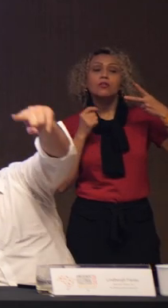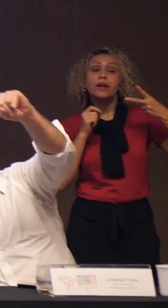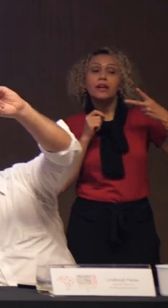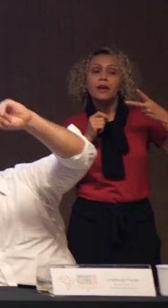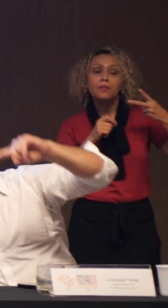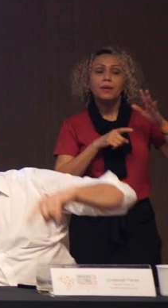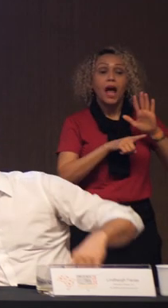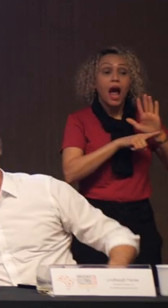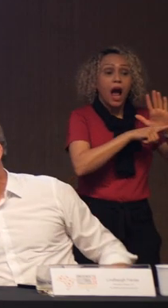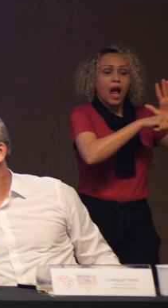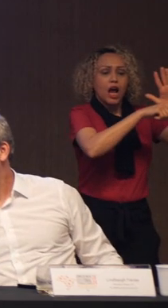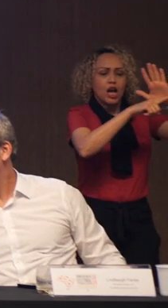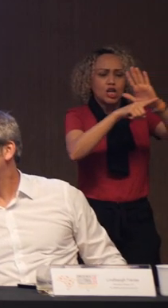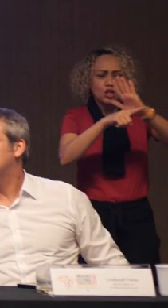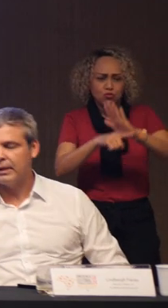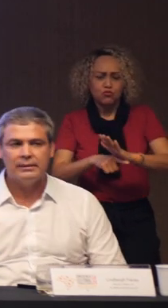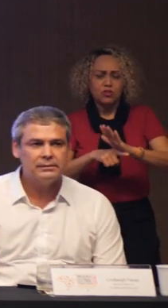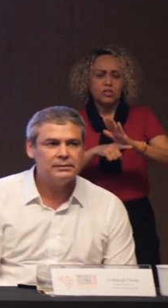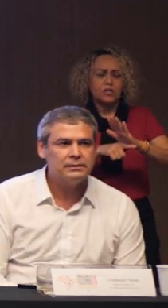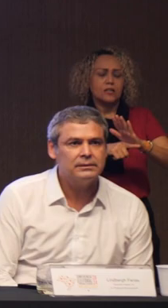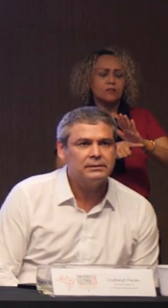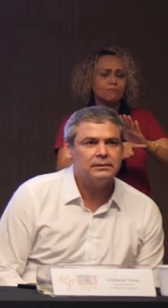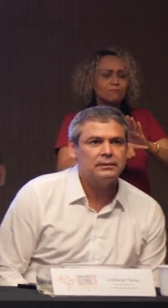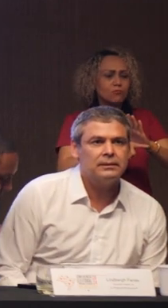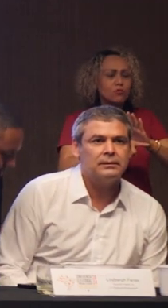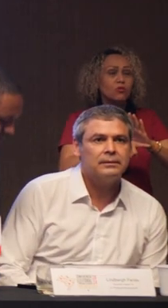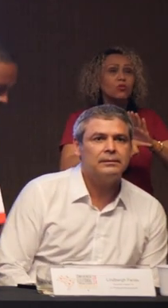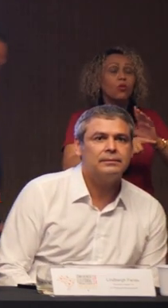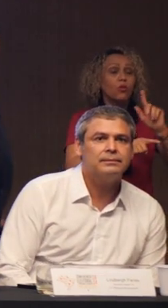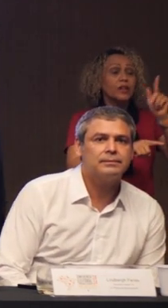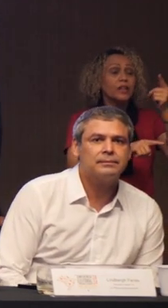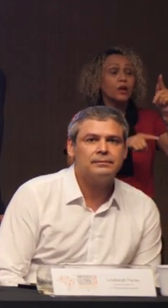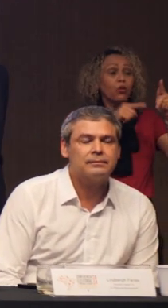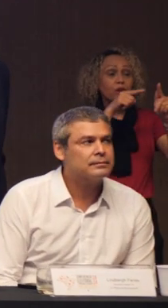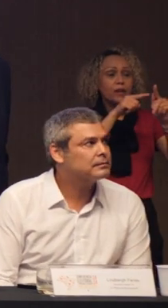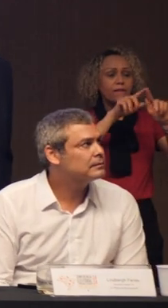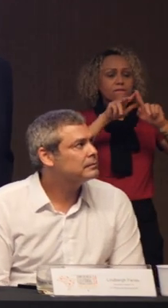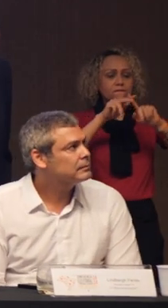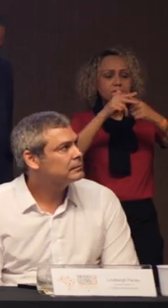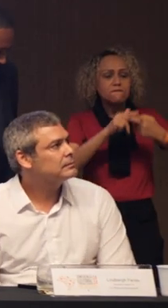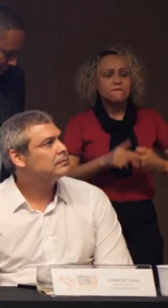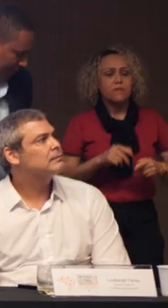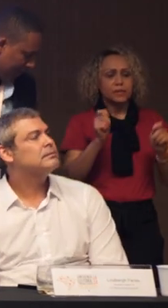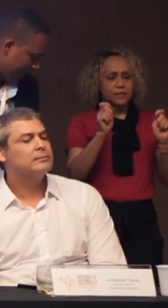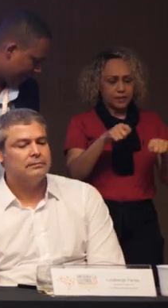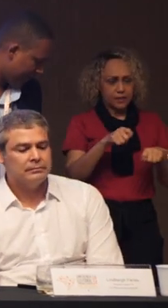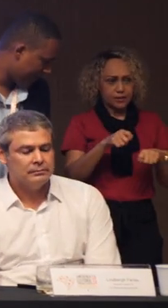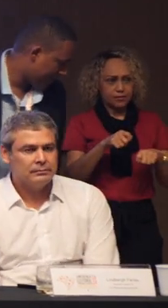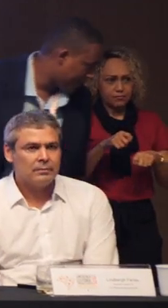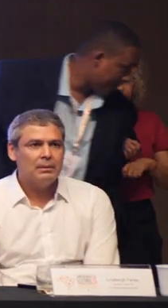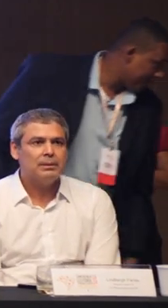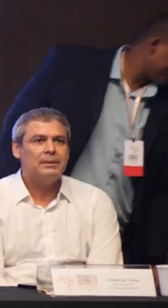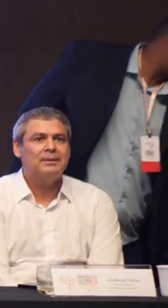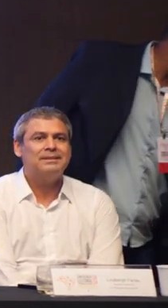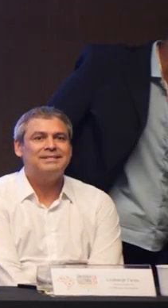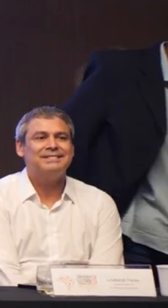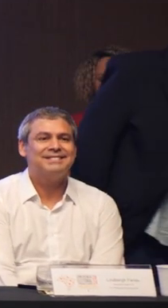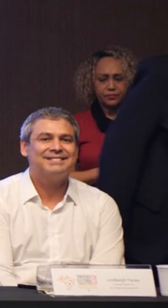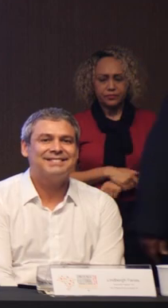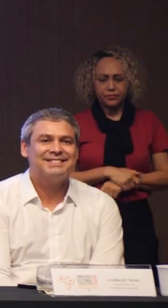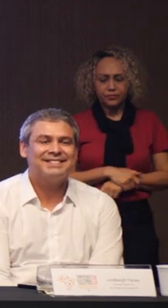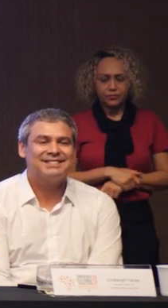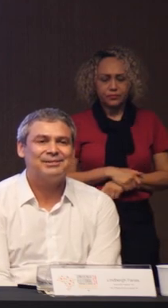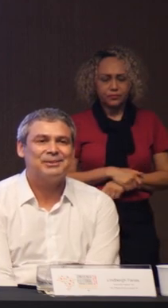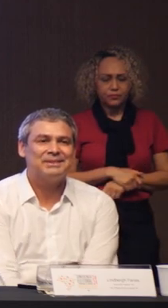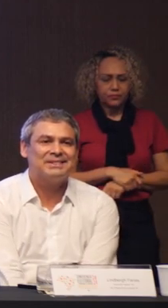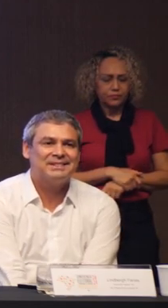os ajustes e transformações que Goiânia precisa. Então, a gente precisa fazer essa leitura. A